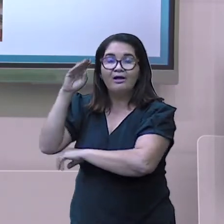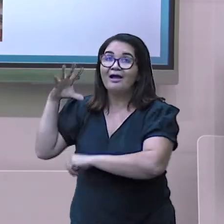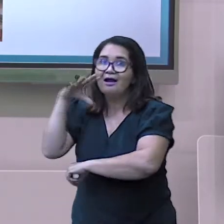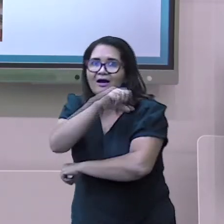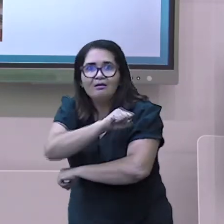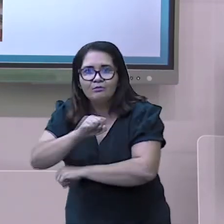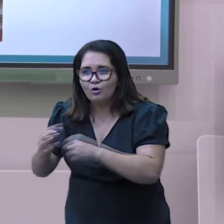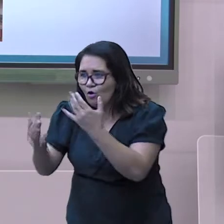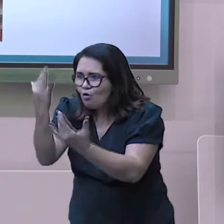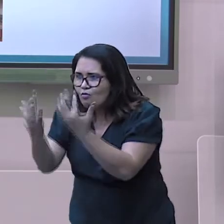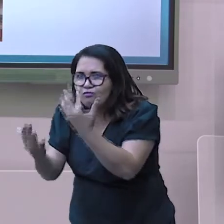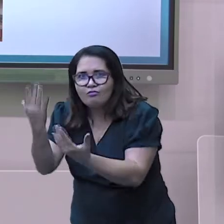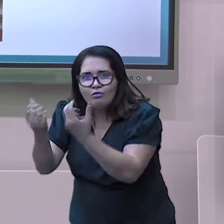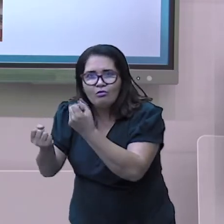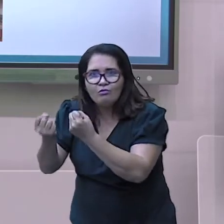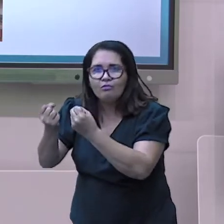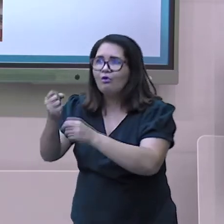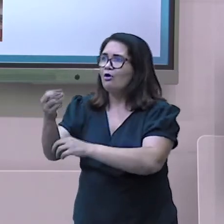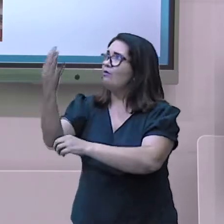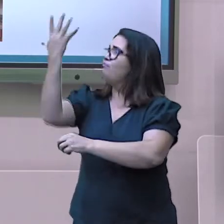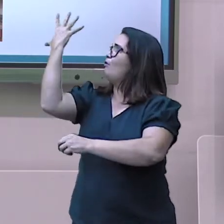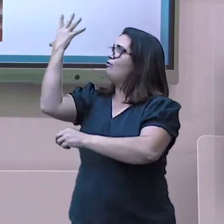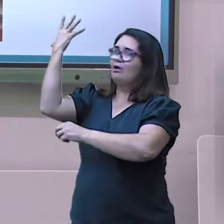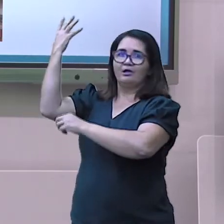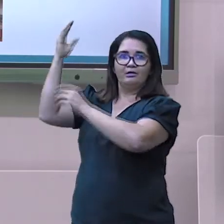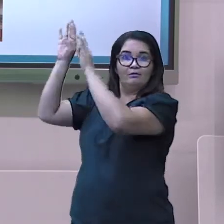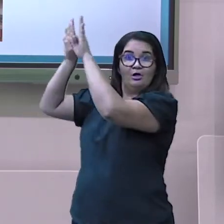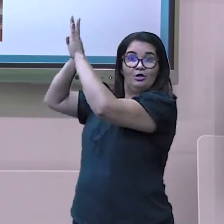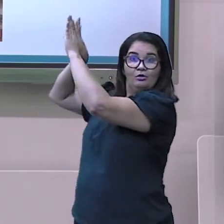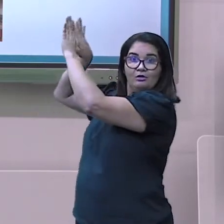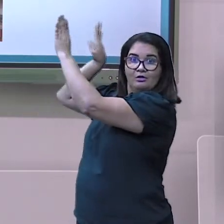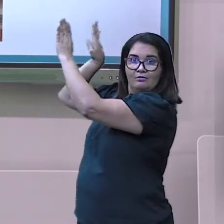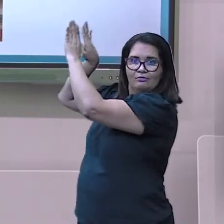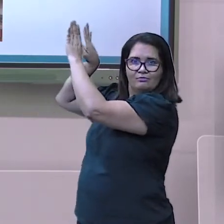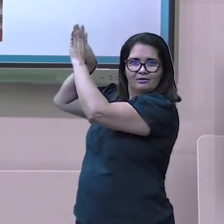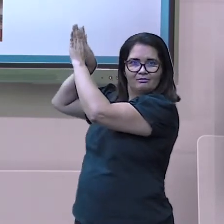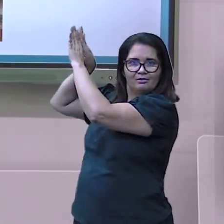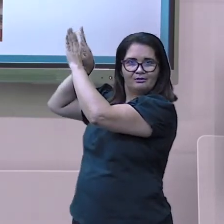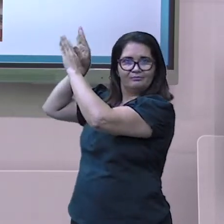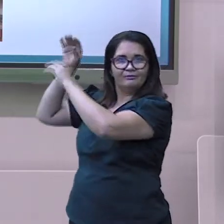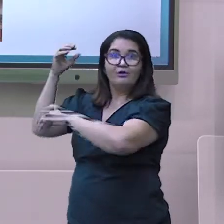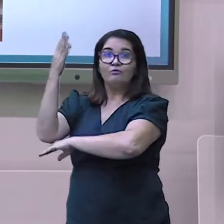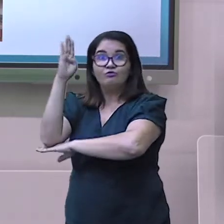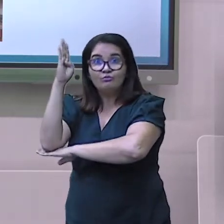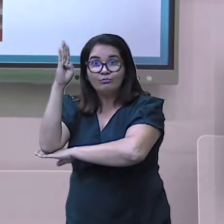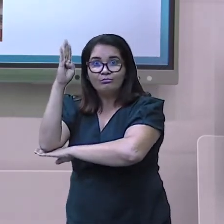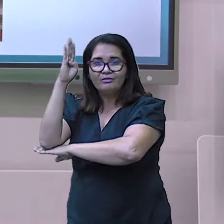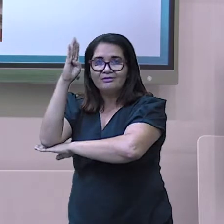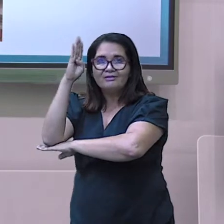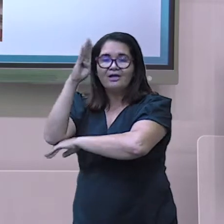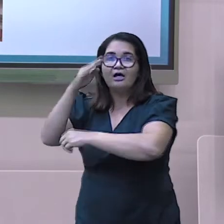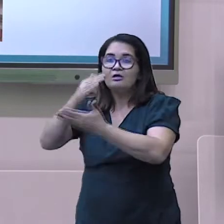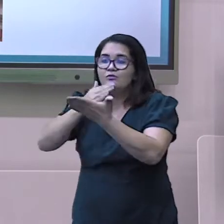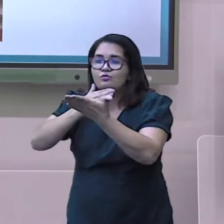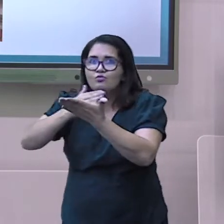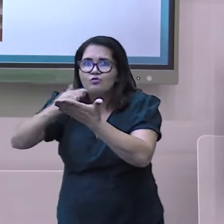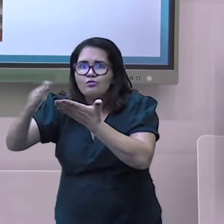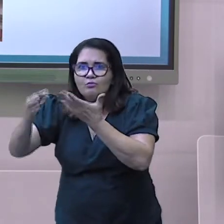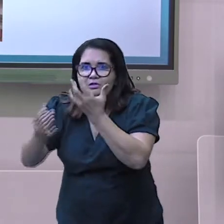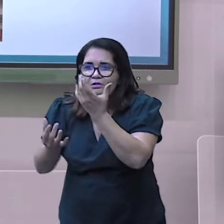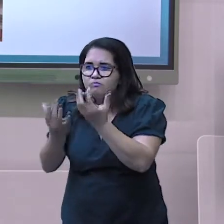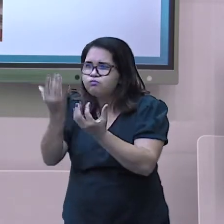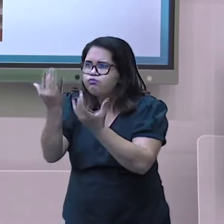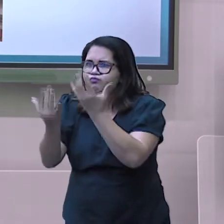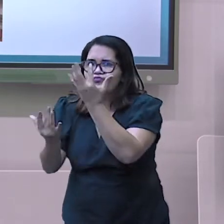espalhar. Poderia acontecer algo mais básico, ela se queimar, ou ela poderia